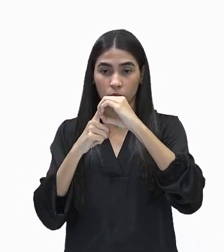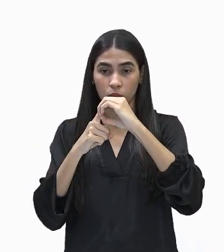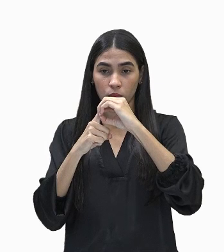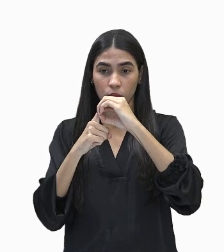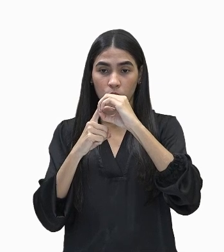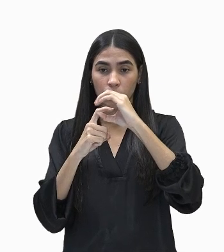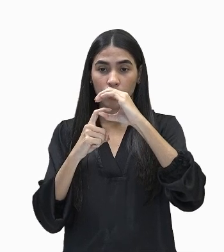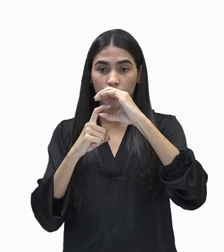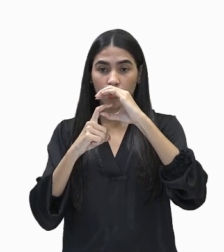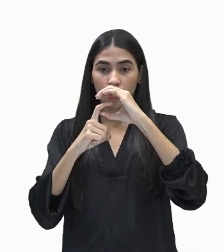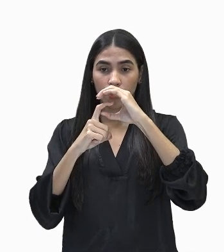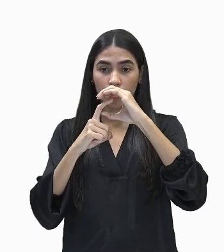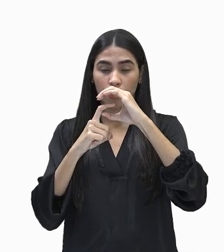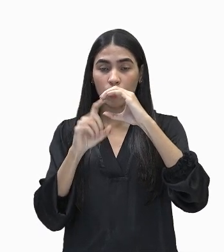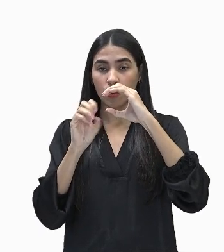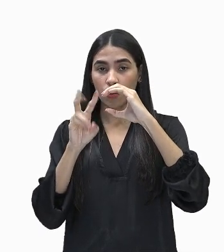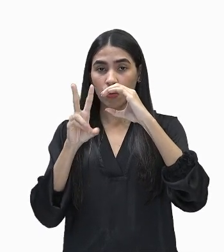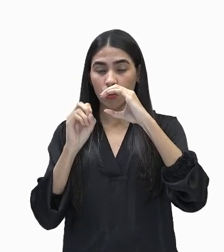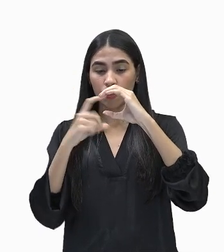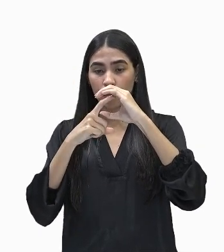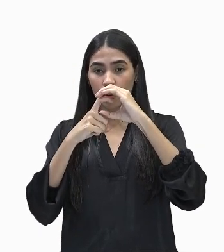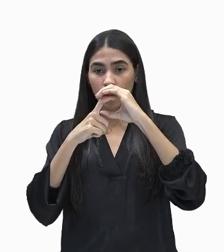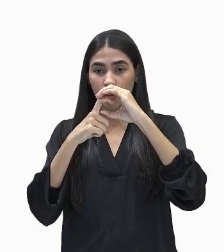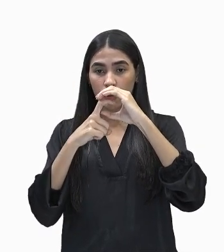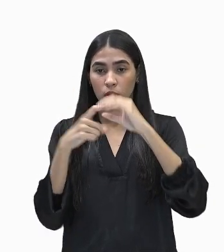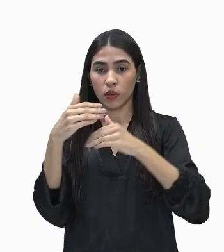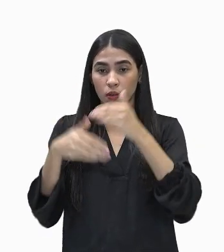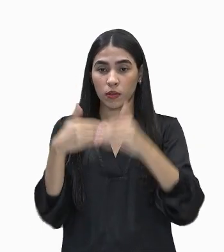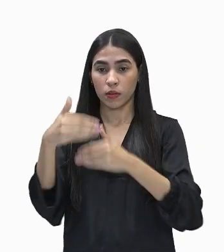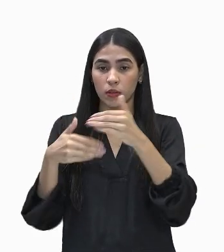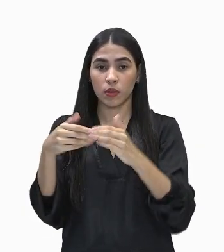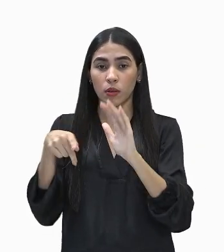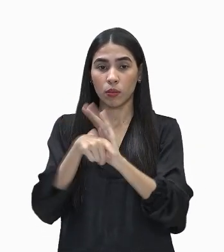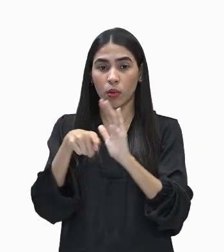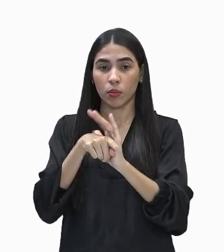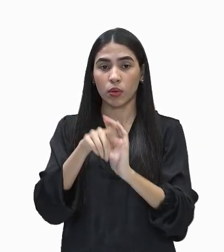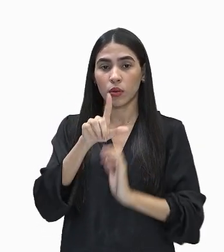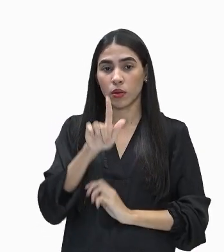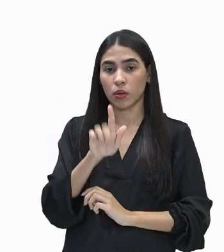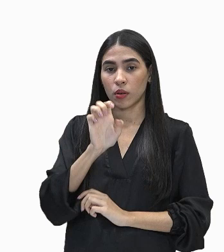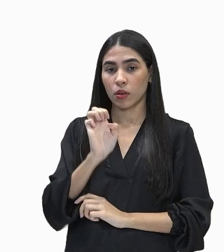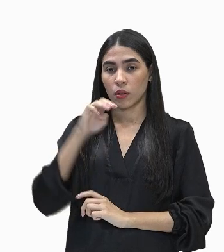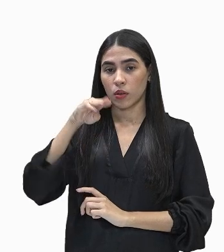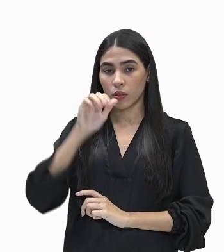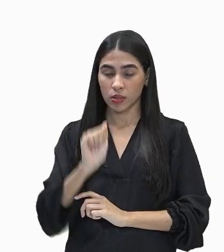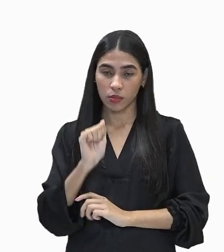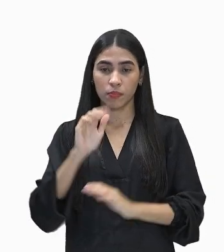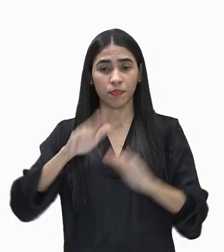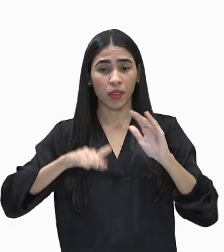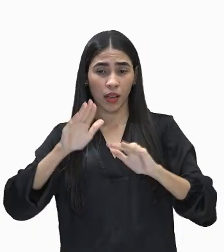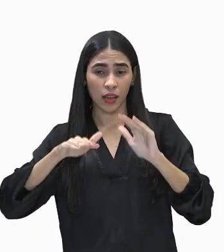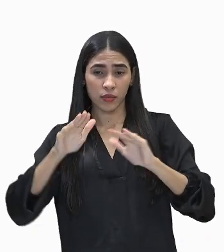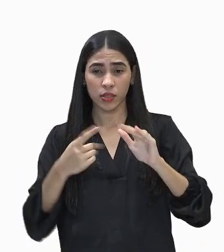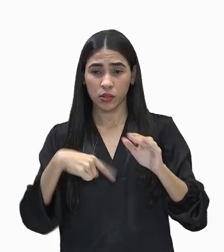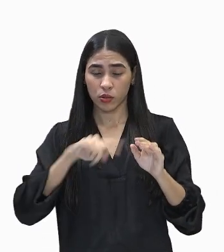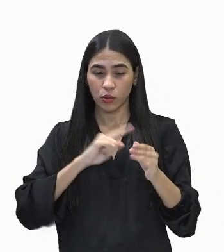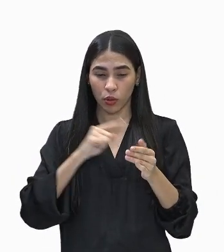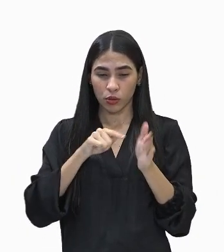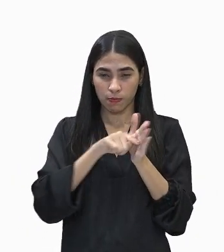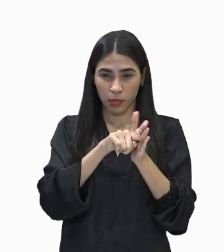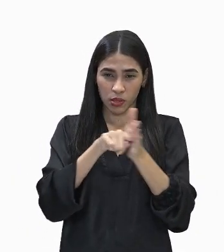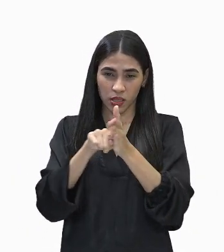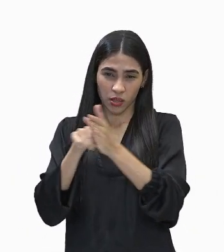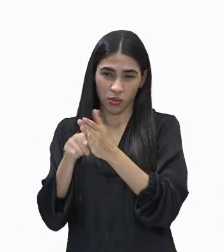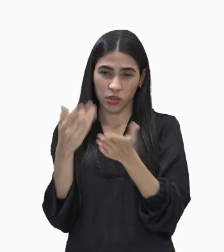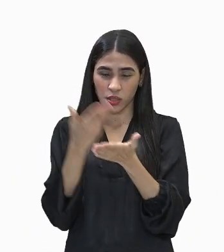muito interessante, com nutrição feita pela gema. Muitas vezes a gente estuda que a parte